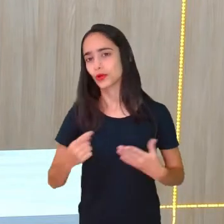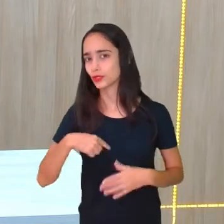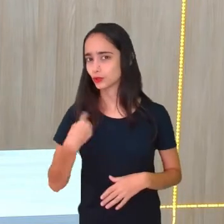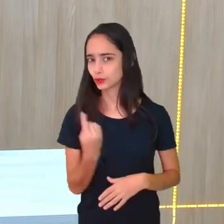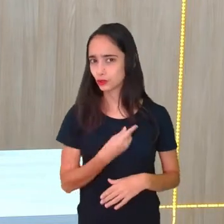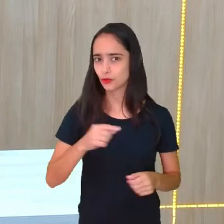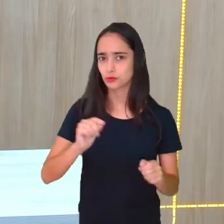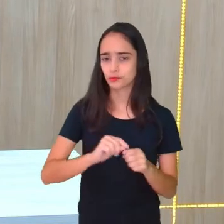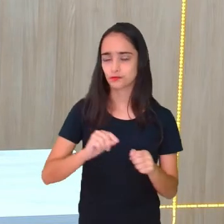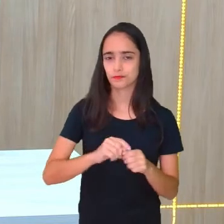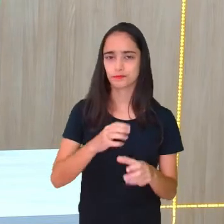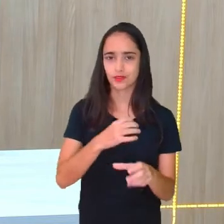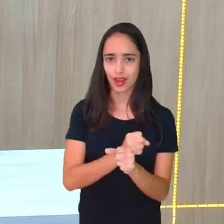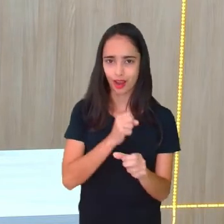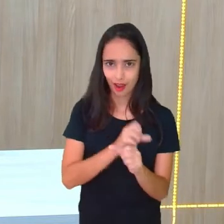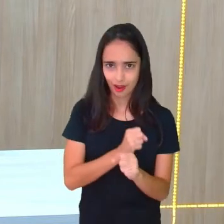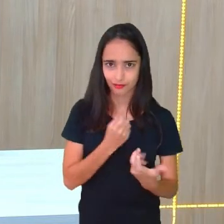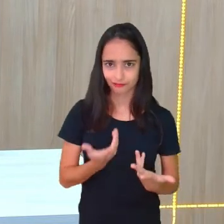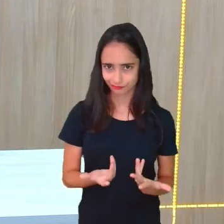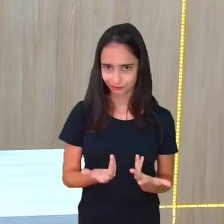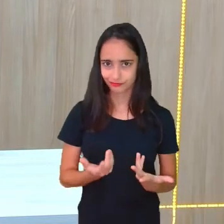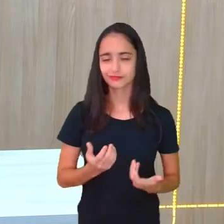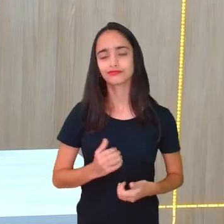cálculo, aí